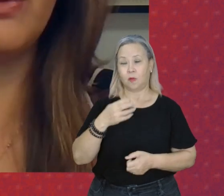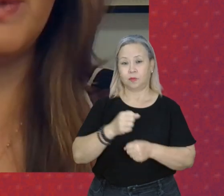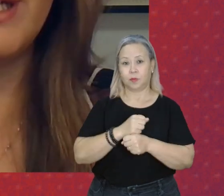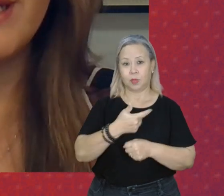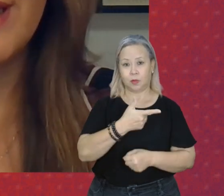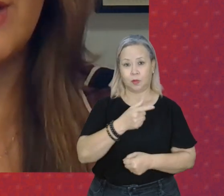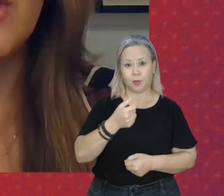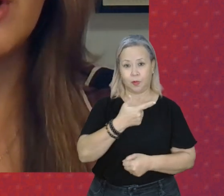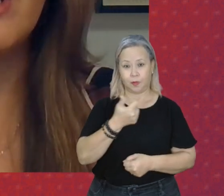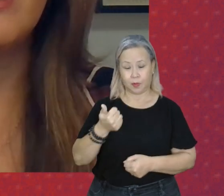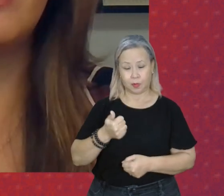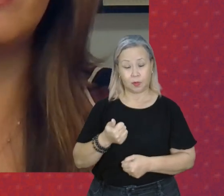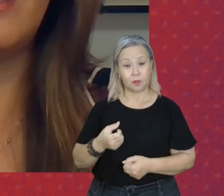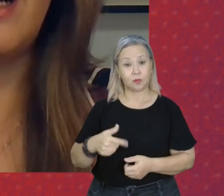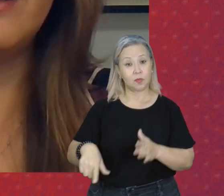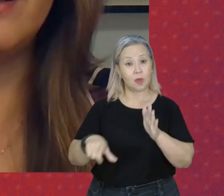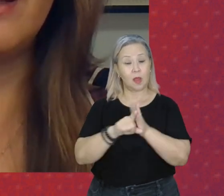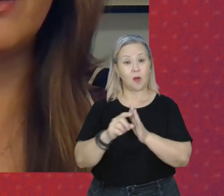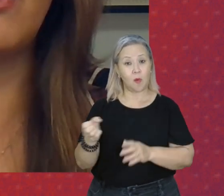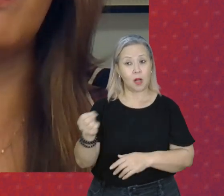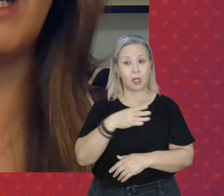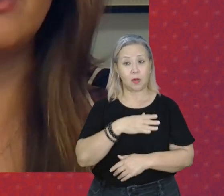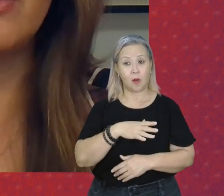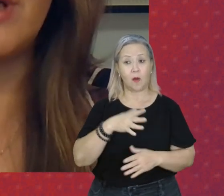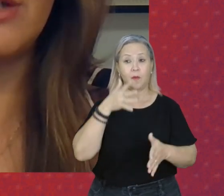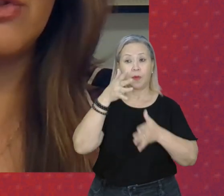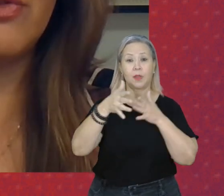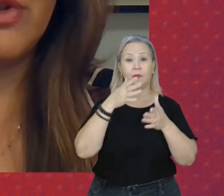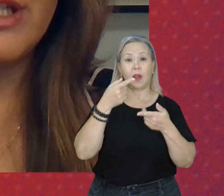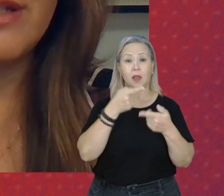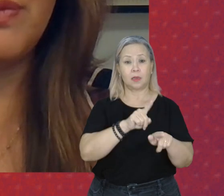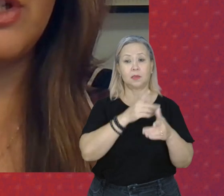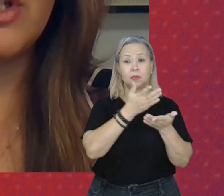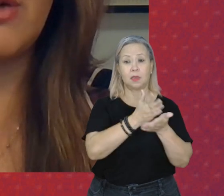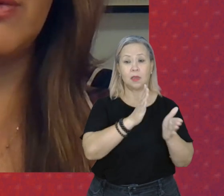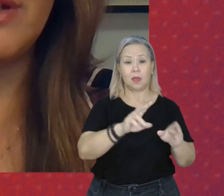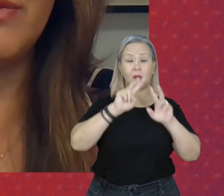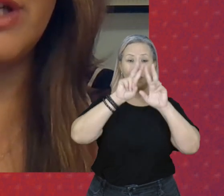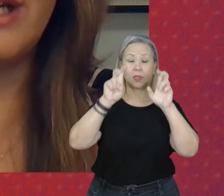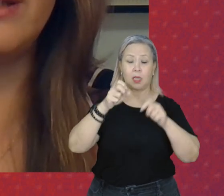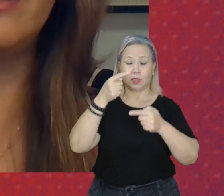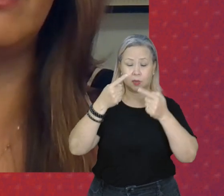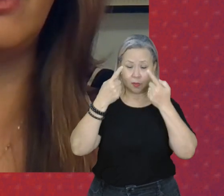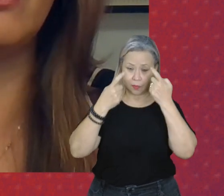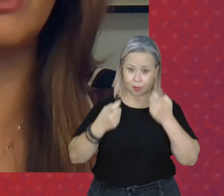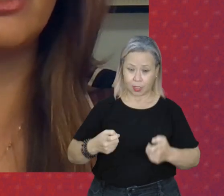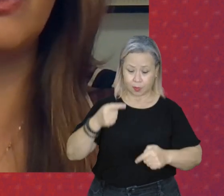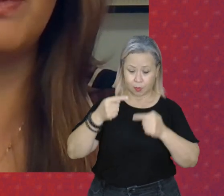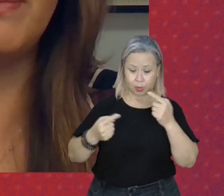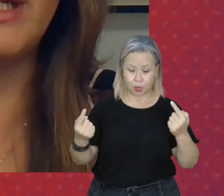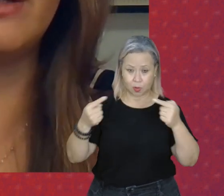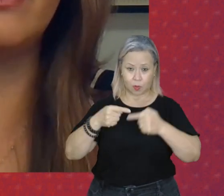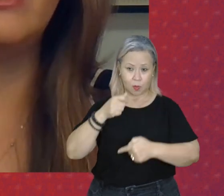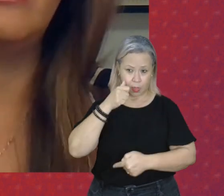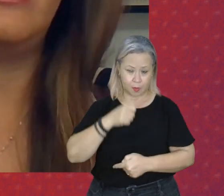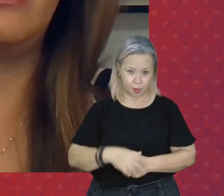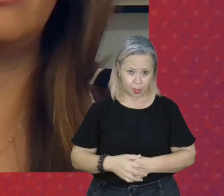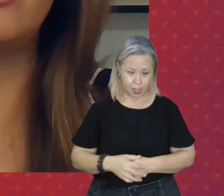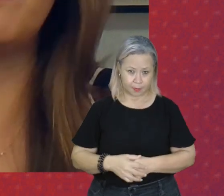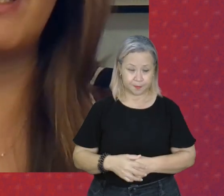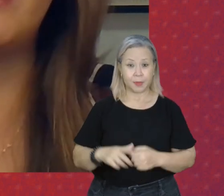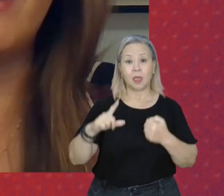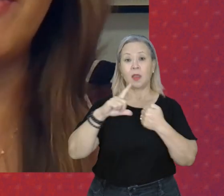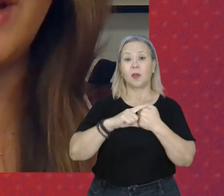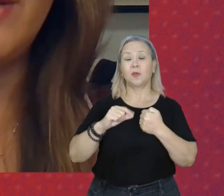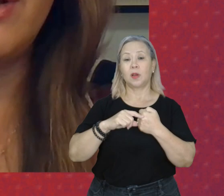é uma lei super recente, que trata, né, que combate os casos de violência política contra a mulher. Então, logo no artigo 1º,